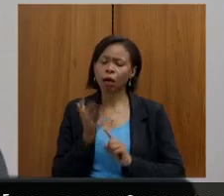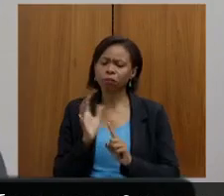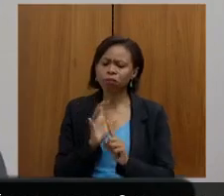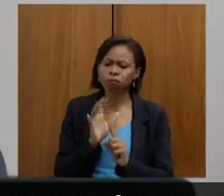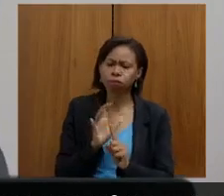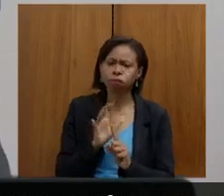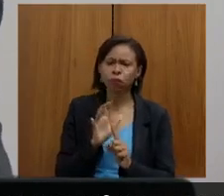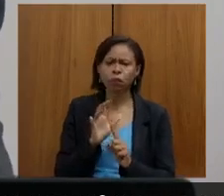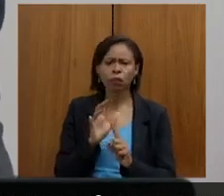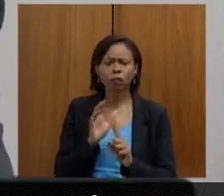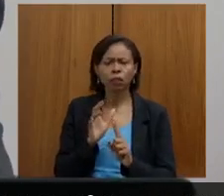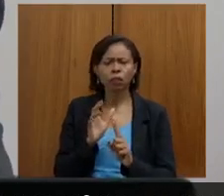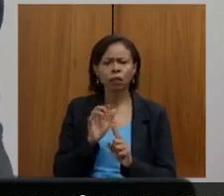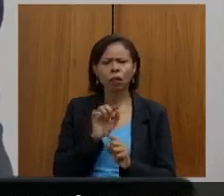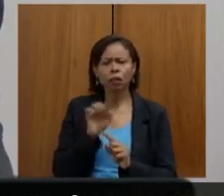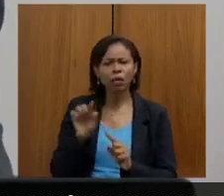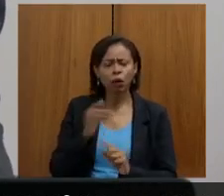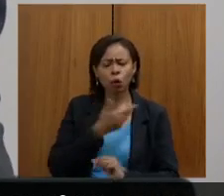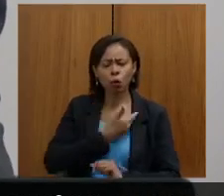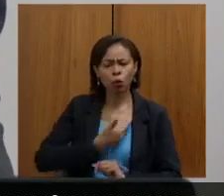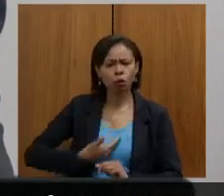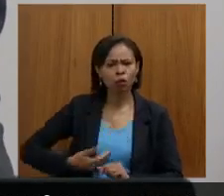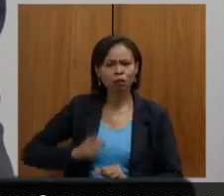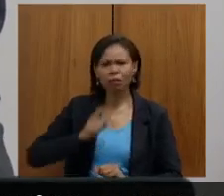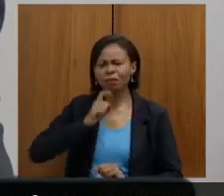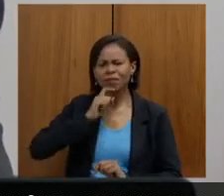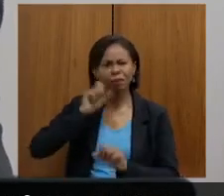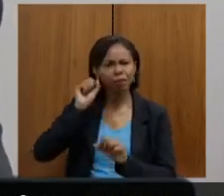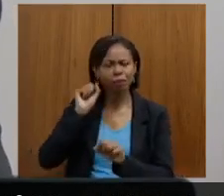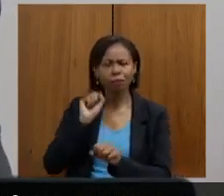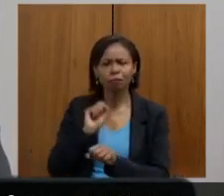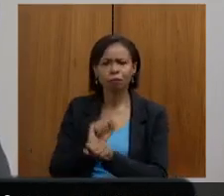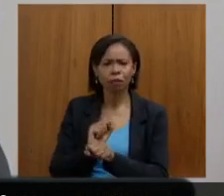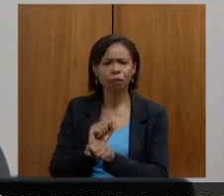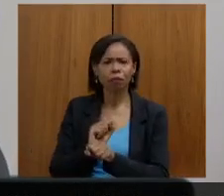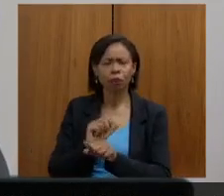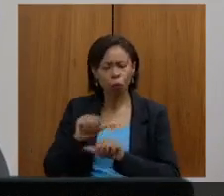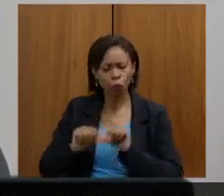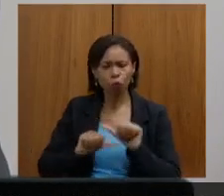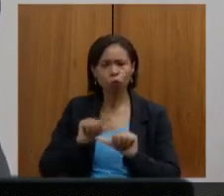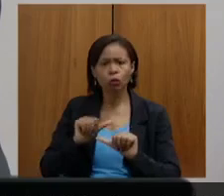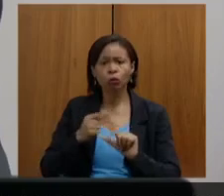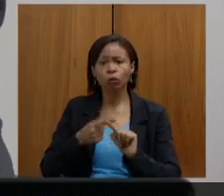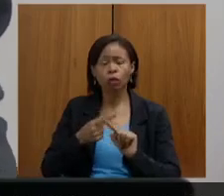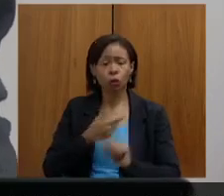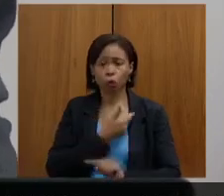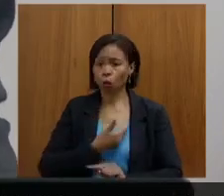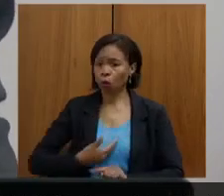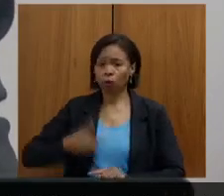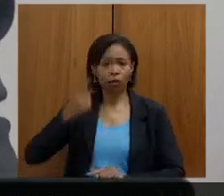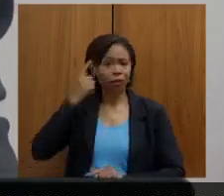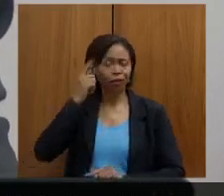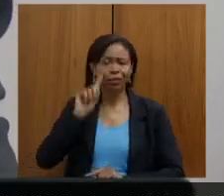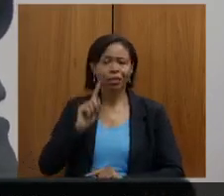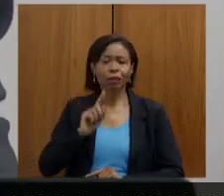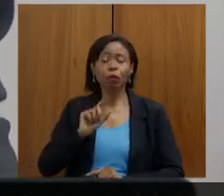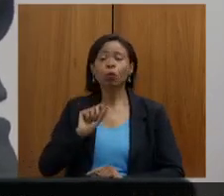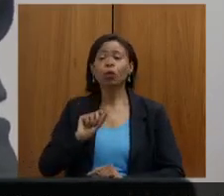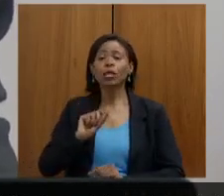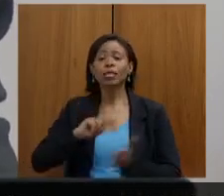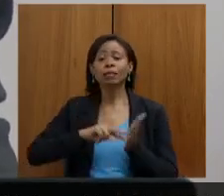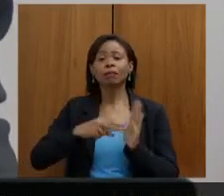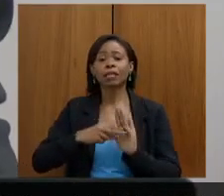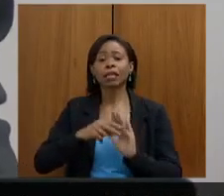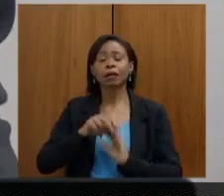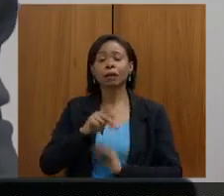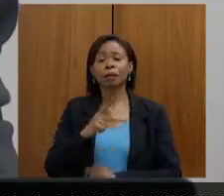Ea quebrar essa frieza do governo é porque o governo ainda não sabe o que o ipsm representa